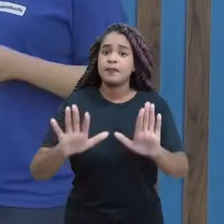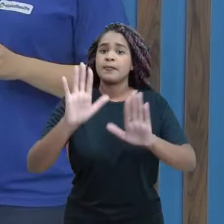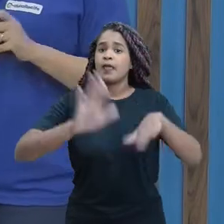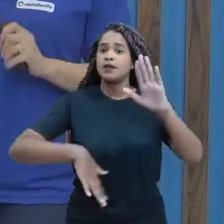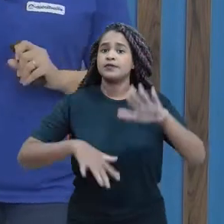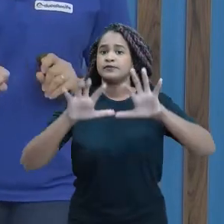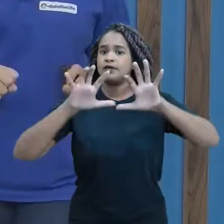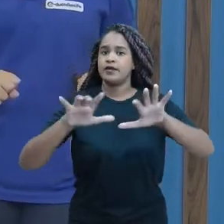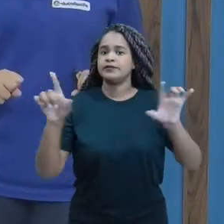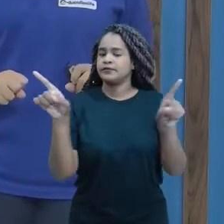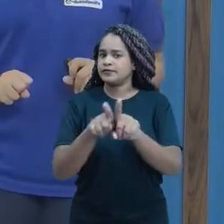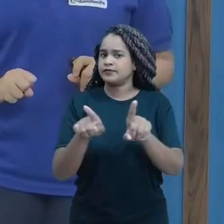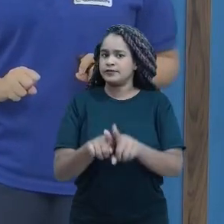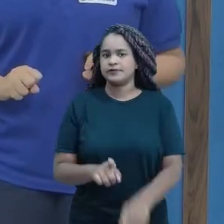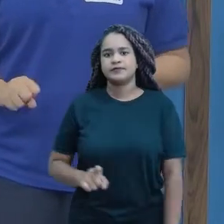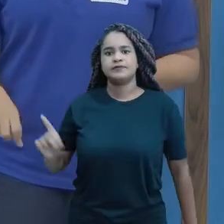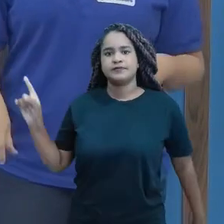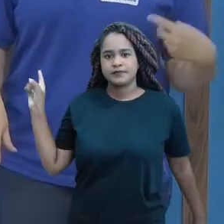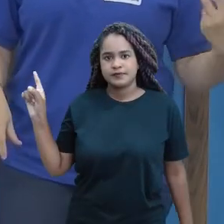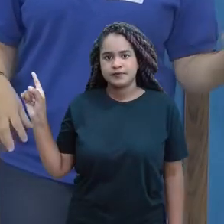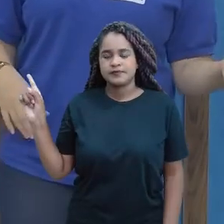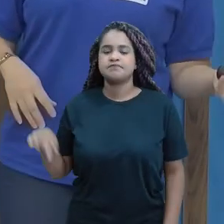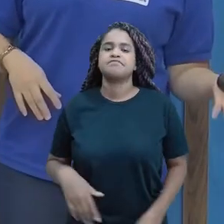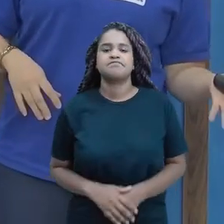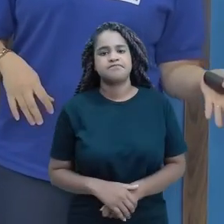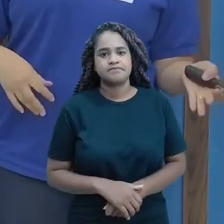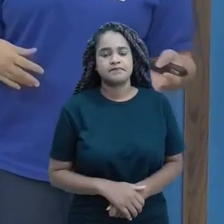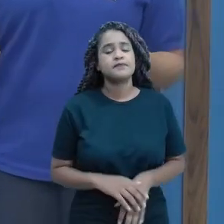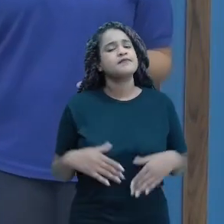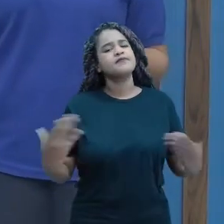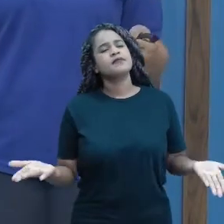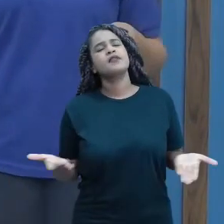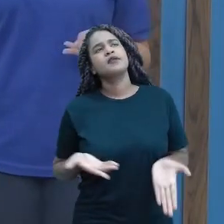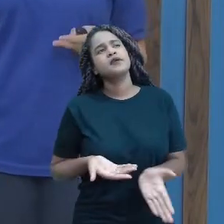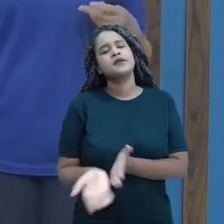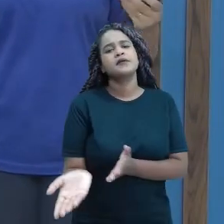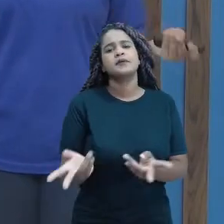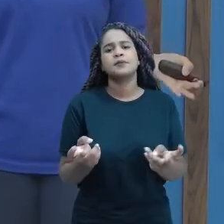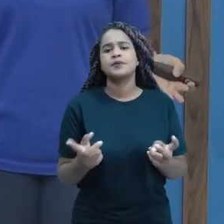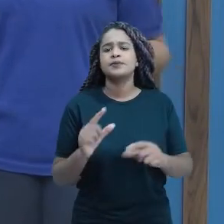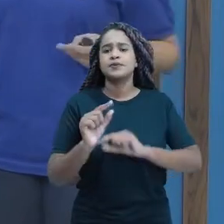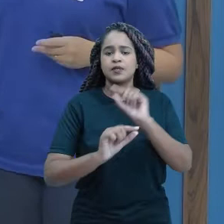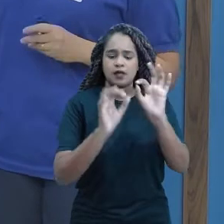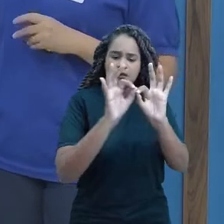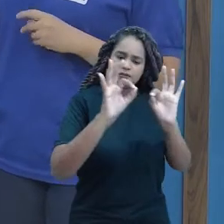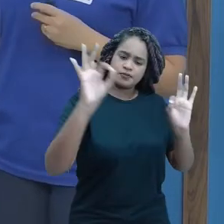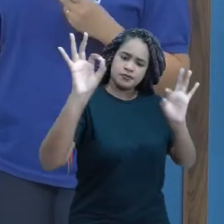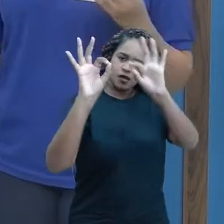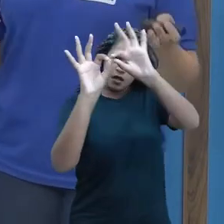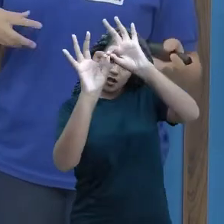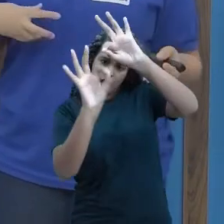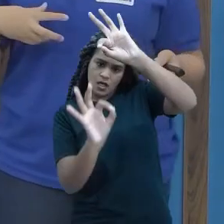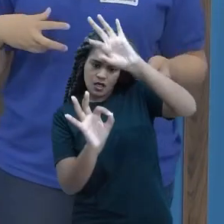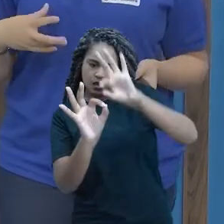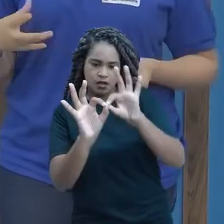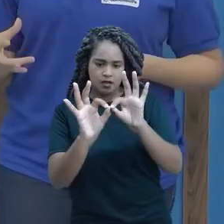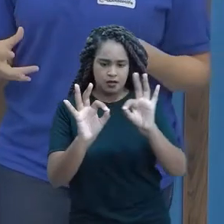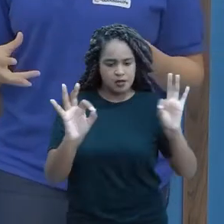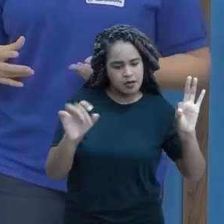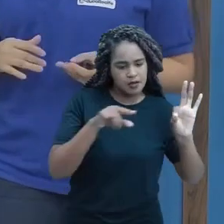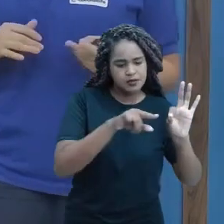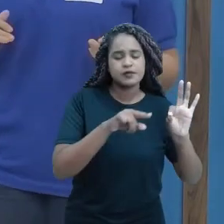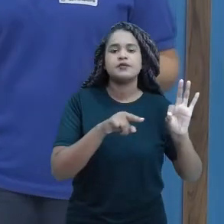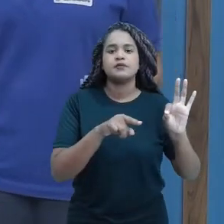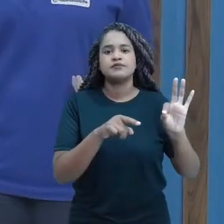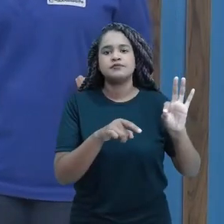aparecer desse outro jeito aqui, né? E aí a gente começa a perceber em relação ao tamanho dos lados, os lados que estavam sendo utilizados